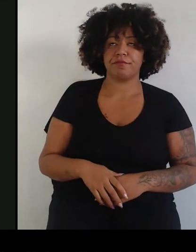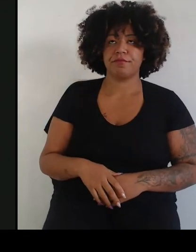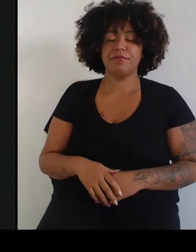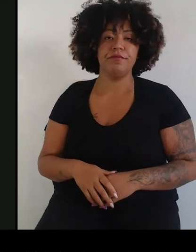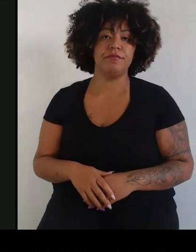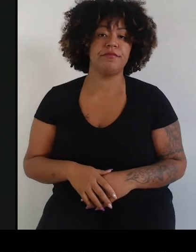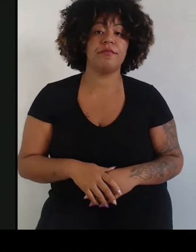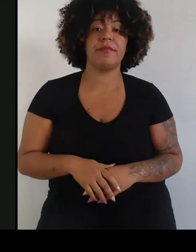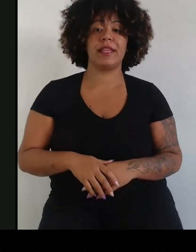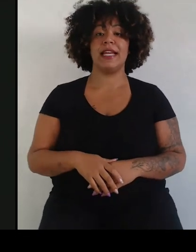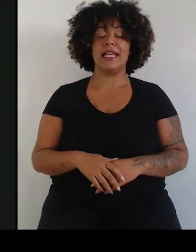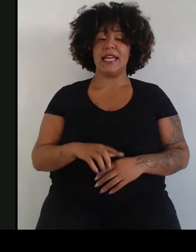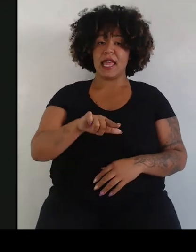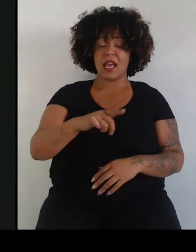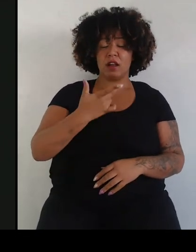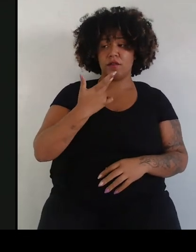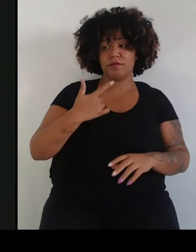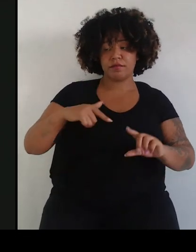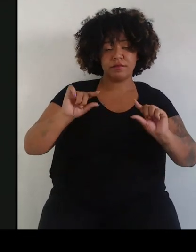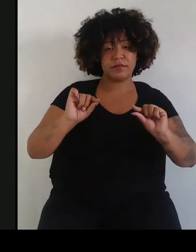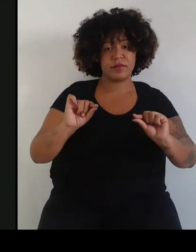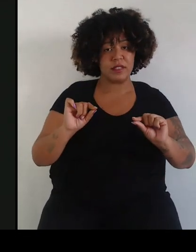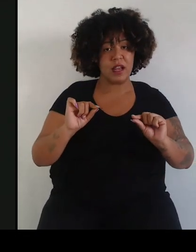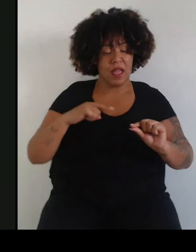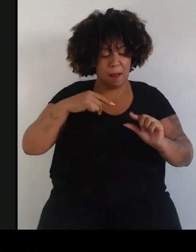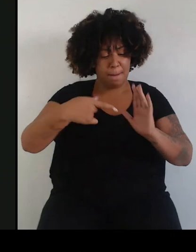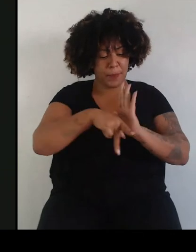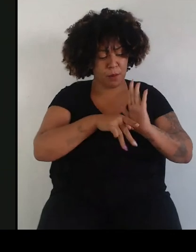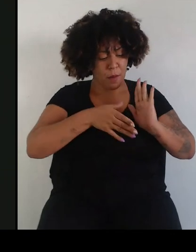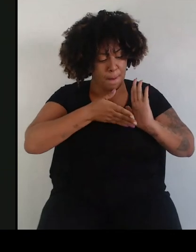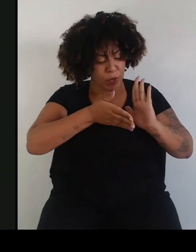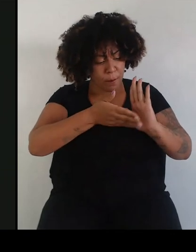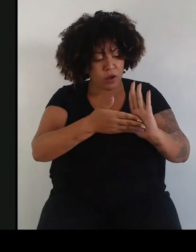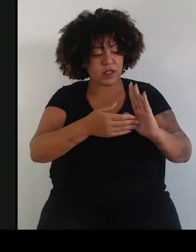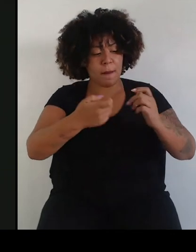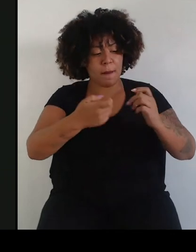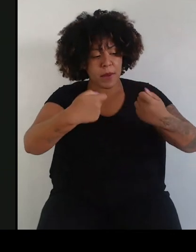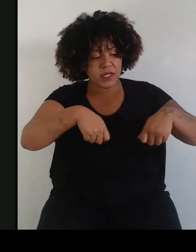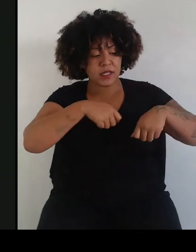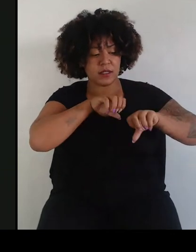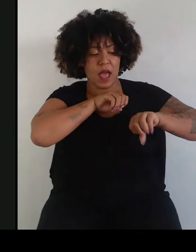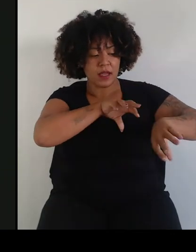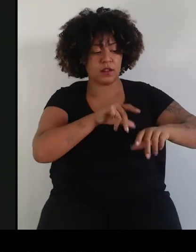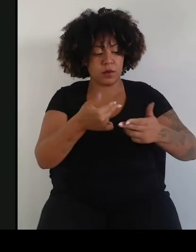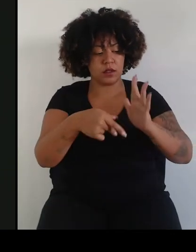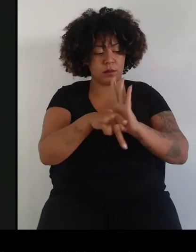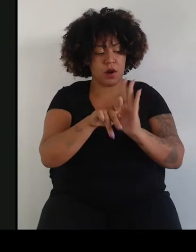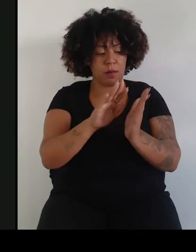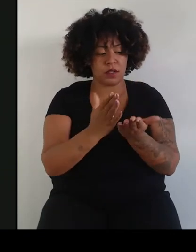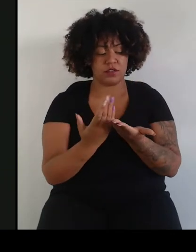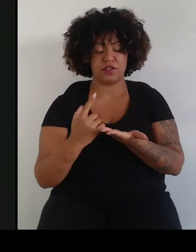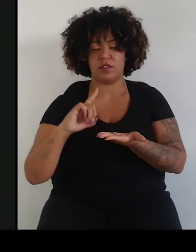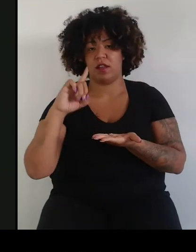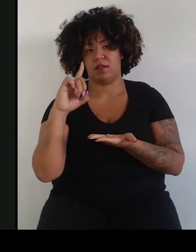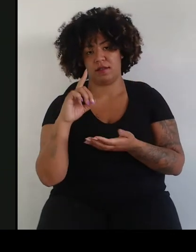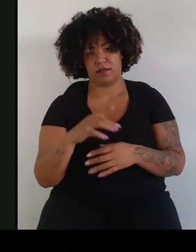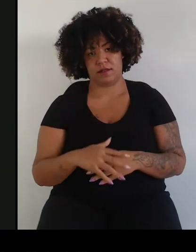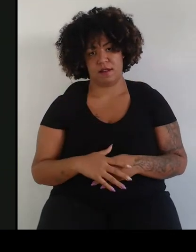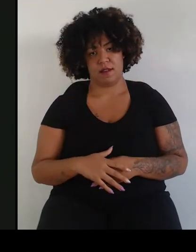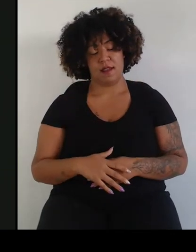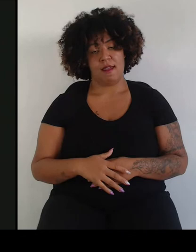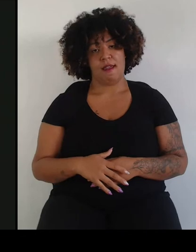Adriana Varejão no diplo proposta para uma catequese na tradição